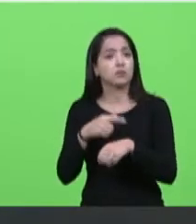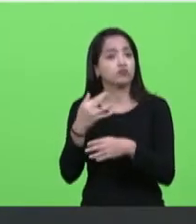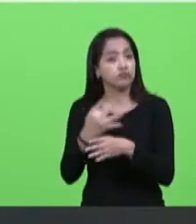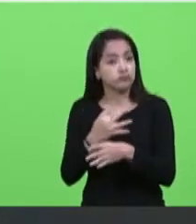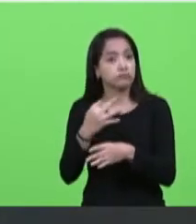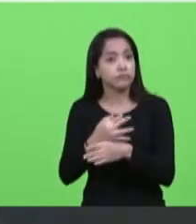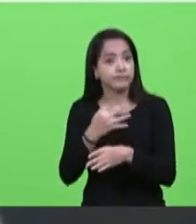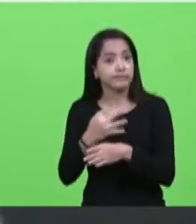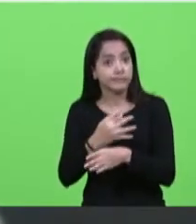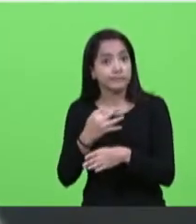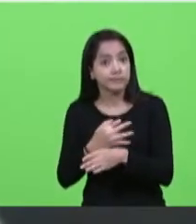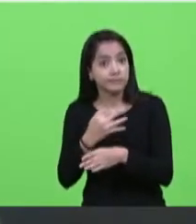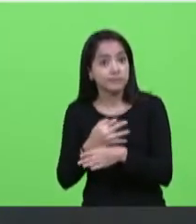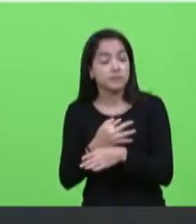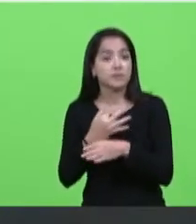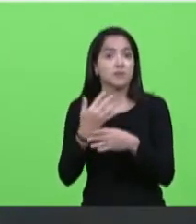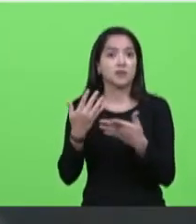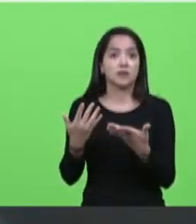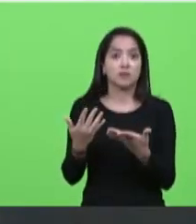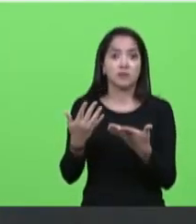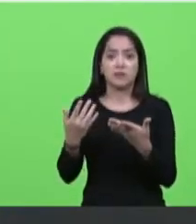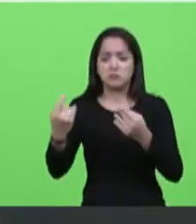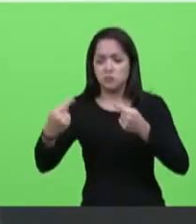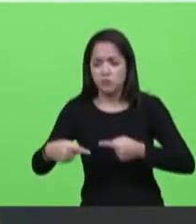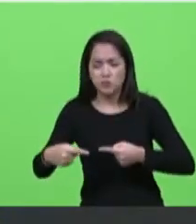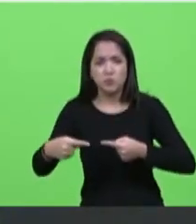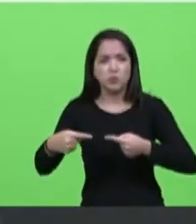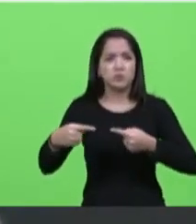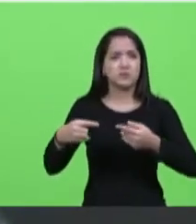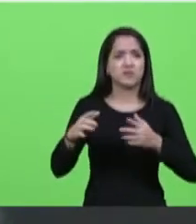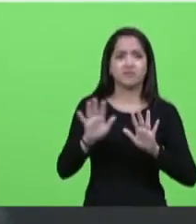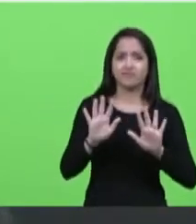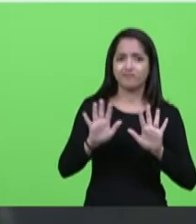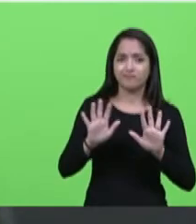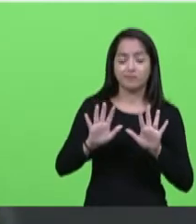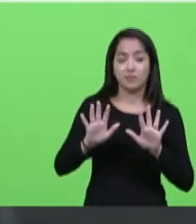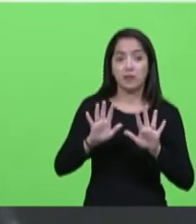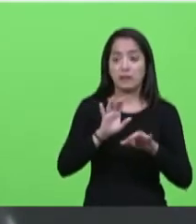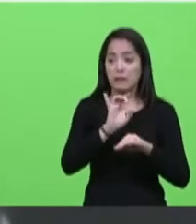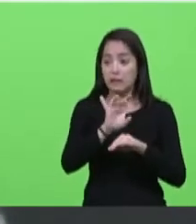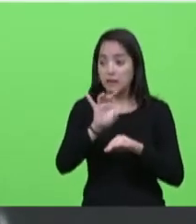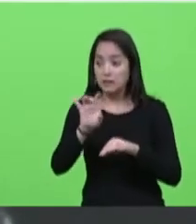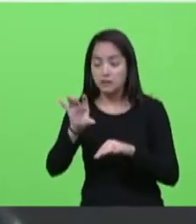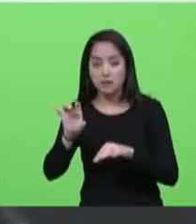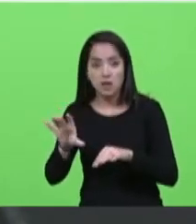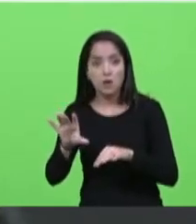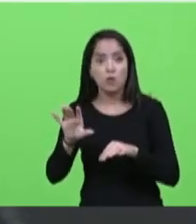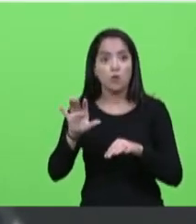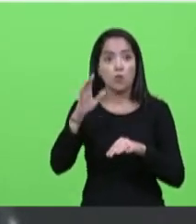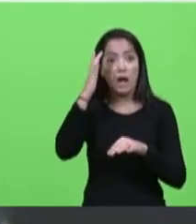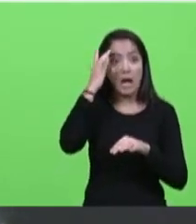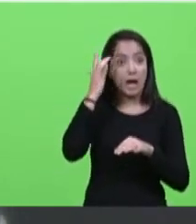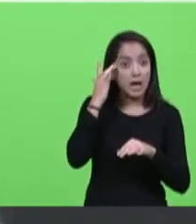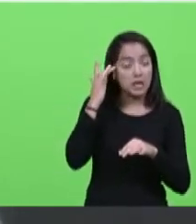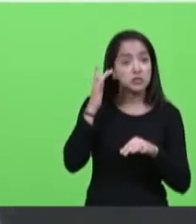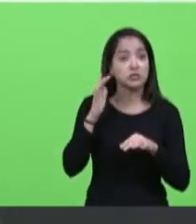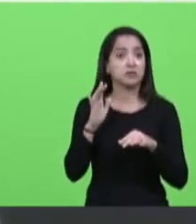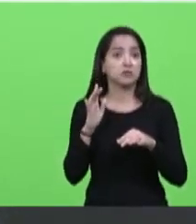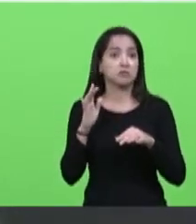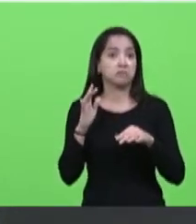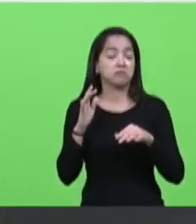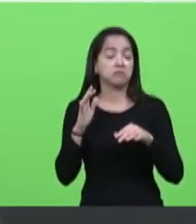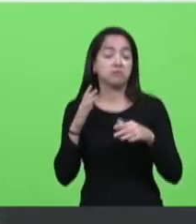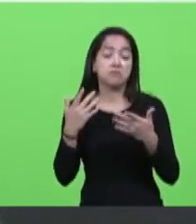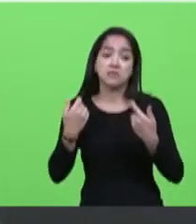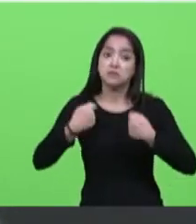desenlace entre nós, de disputa, de discórdia. Acho que cada um faz do seu mandato aquilo que acha que deve, mas a gente tem que ter um pouco